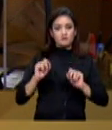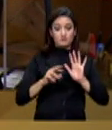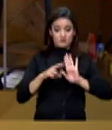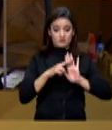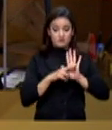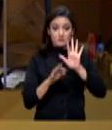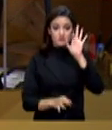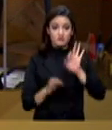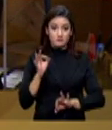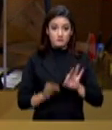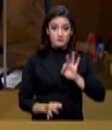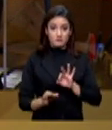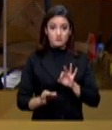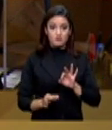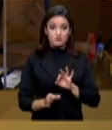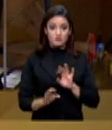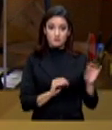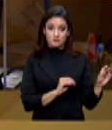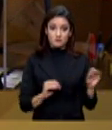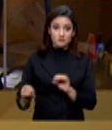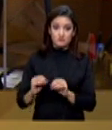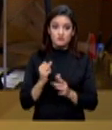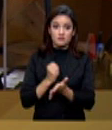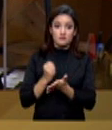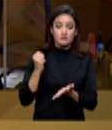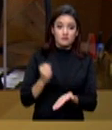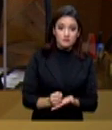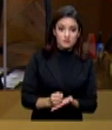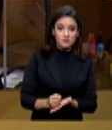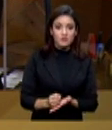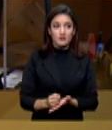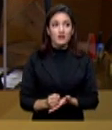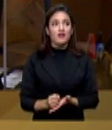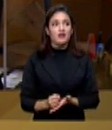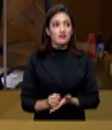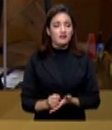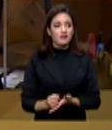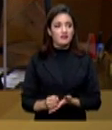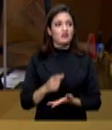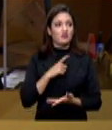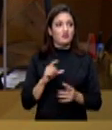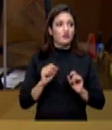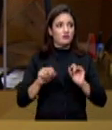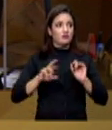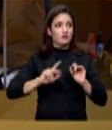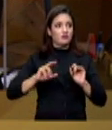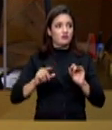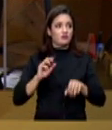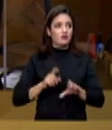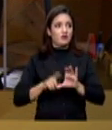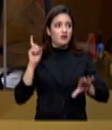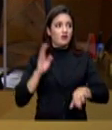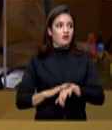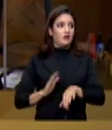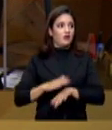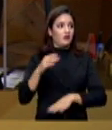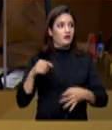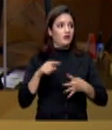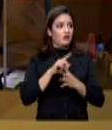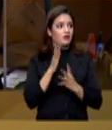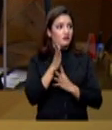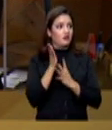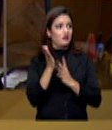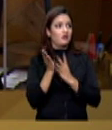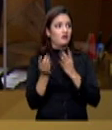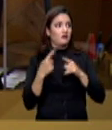genjuridico de transmissão aos contratos em vigor não diz respeito a autonomia dos entes federativos isso que caberá a cada